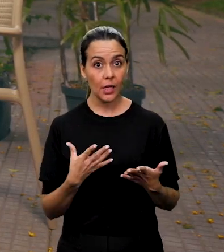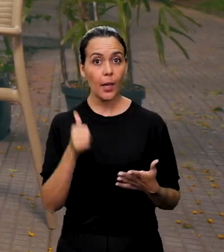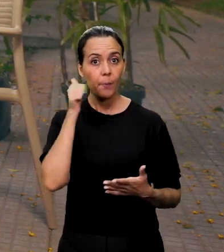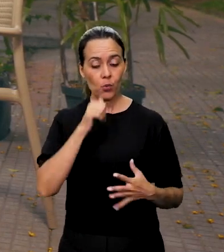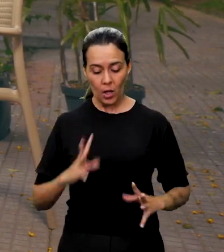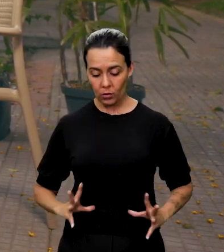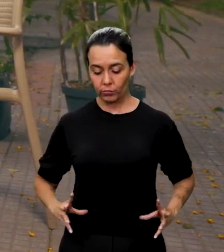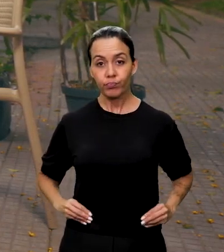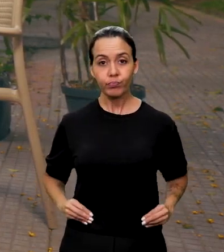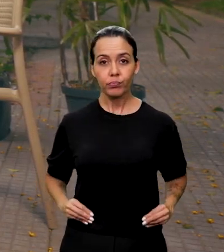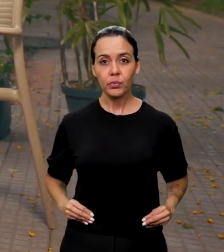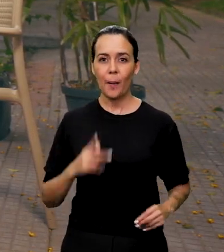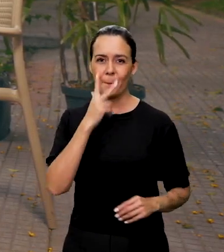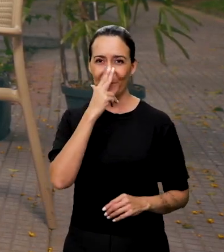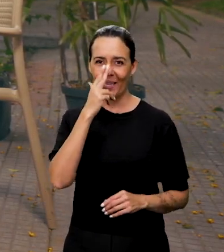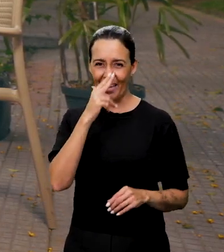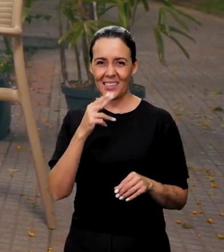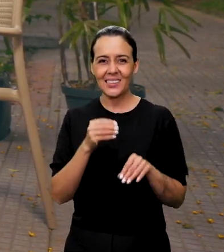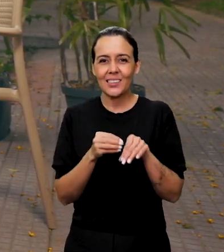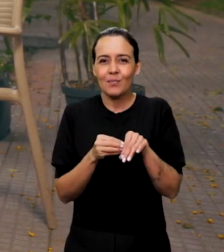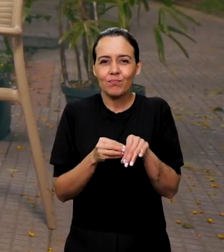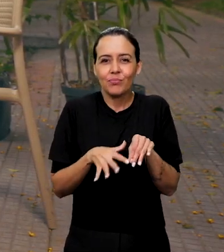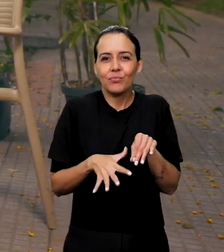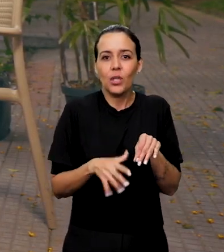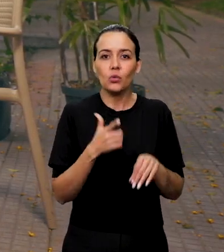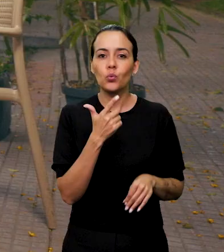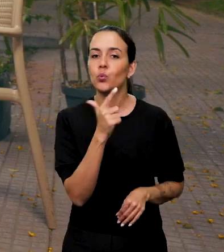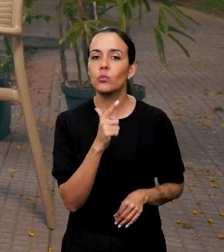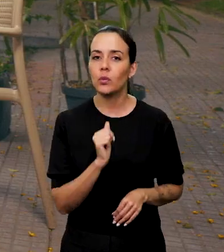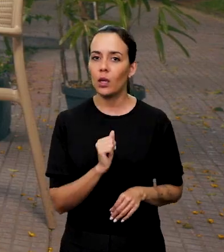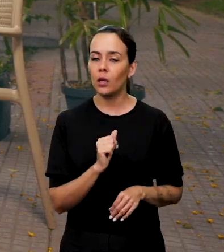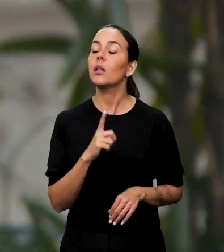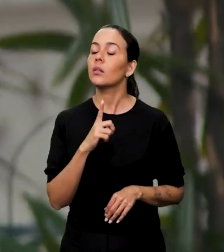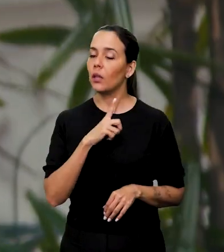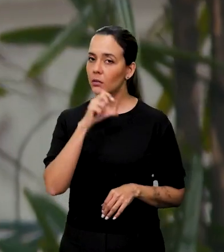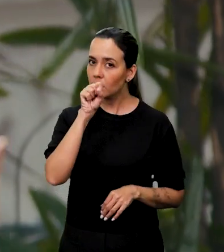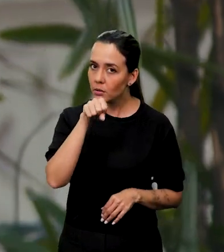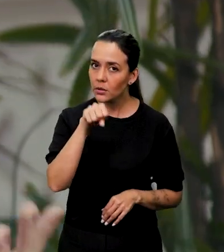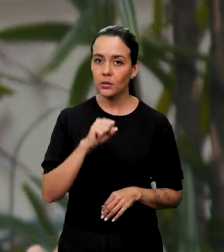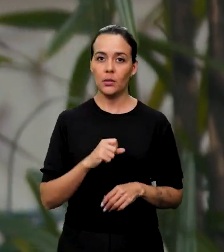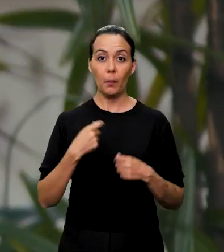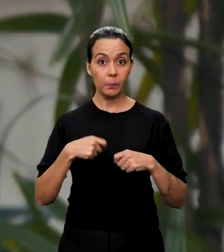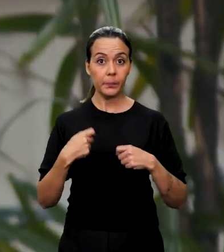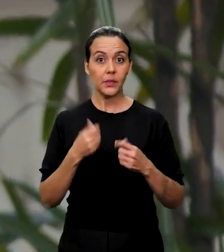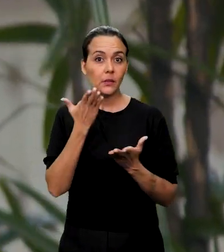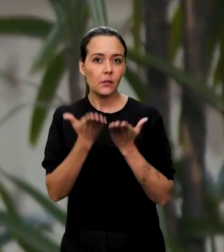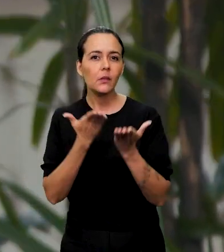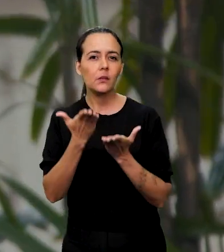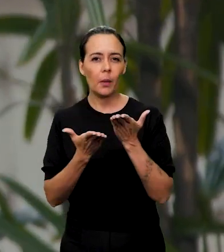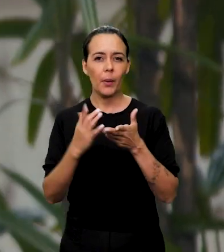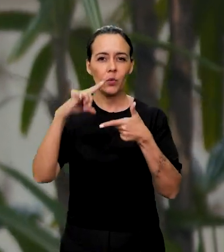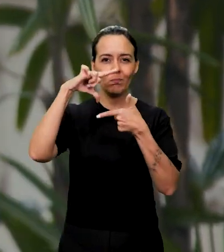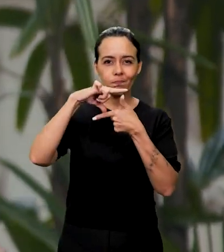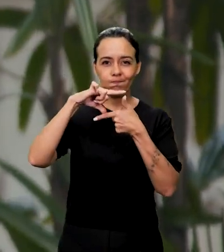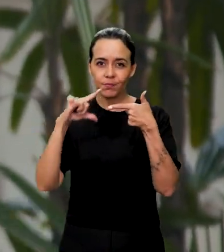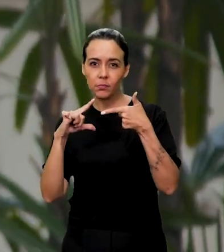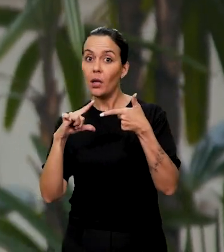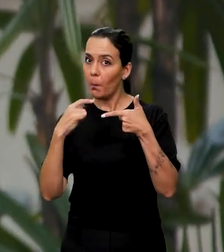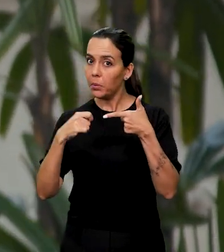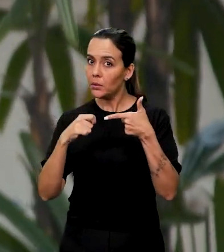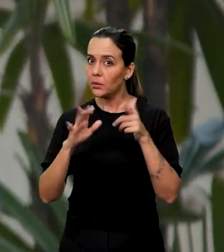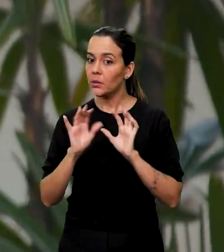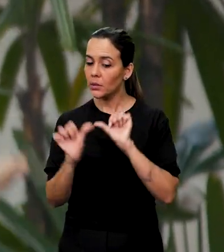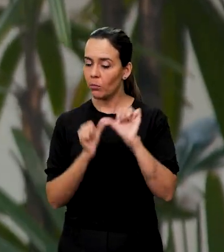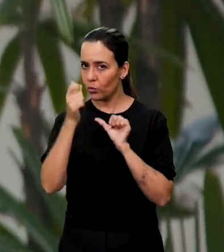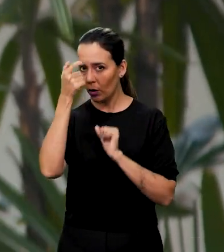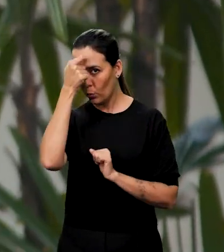mais conseguir ter orgasmo, que a mulher ela não vai ter mais lubrificação. Então, tudo isso tem que ser quebrado porque realmente existe uma